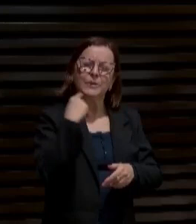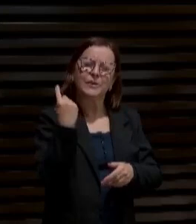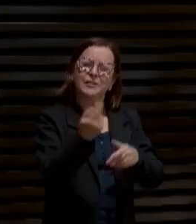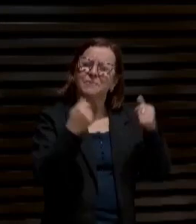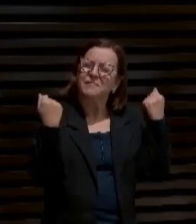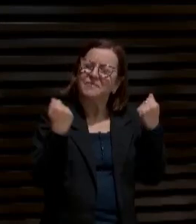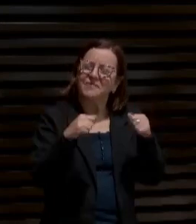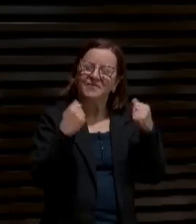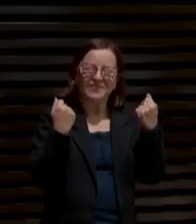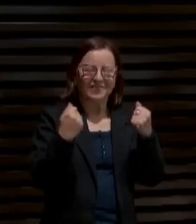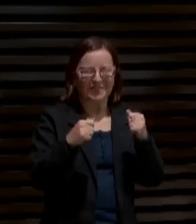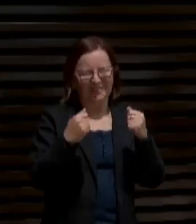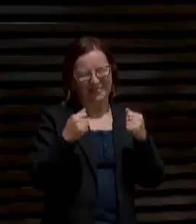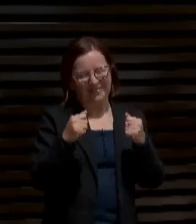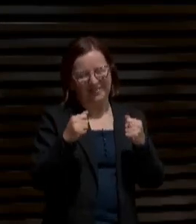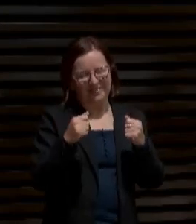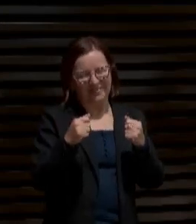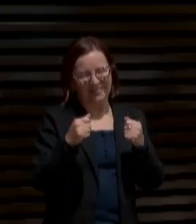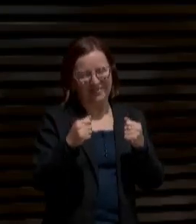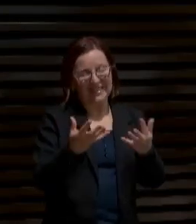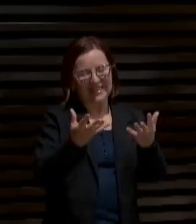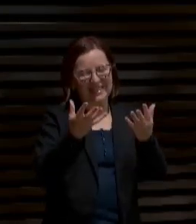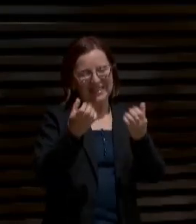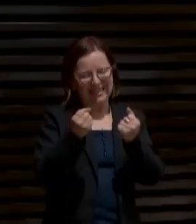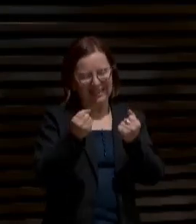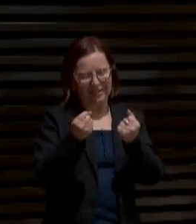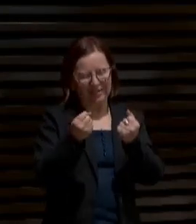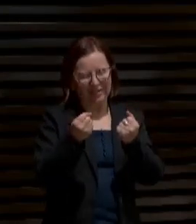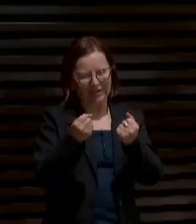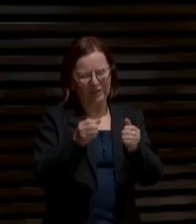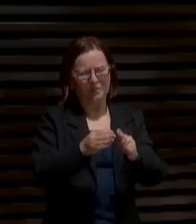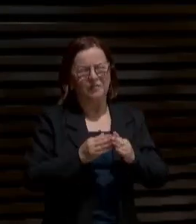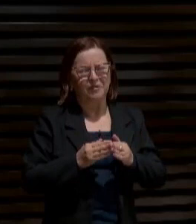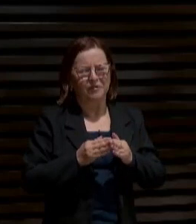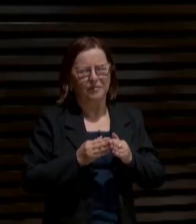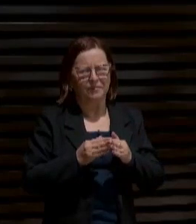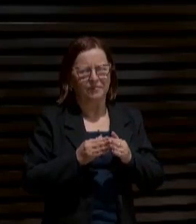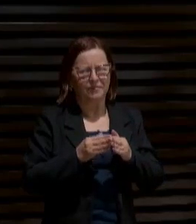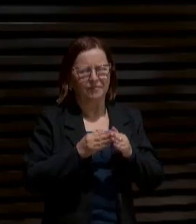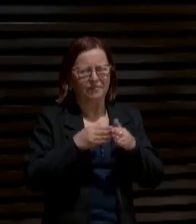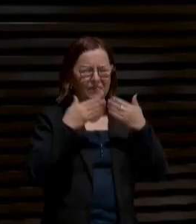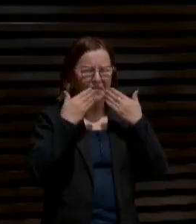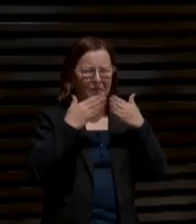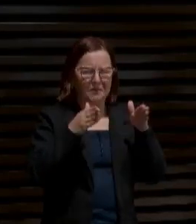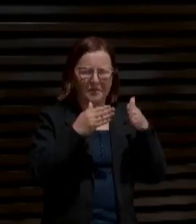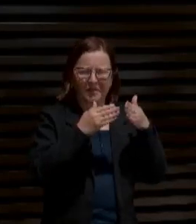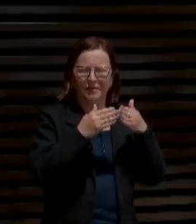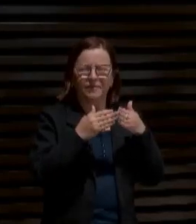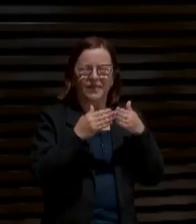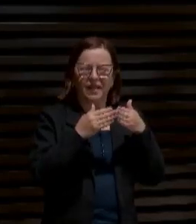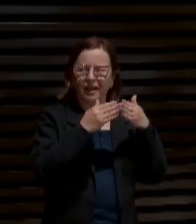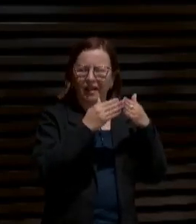carentes senhor de receber lá então abri a minha boca abre o nosso ouvido